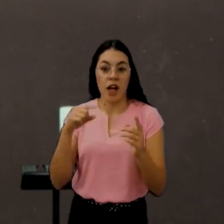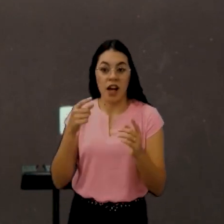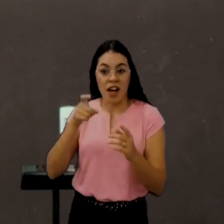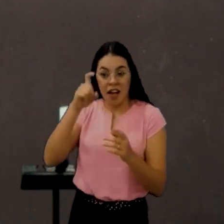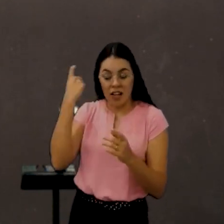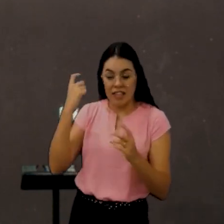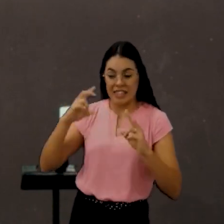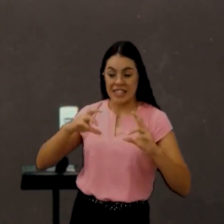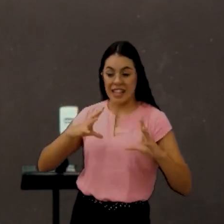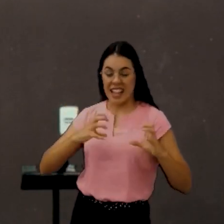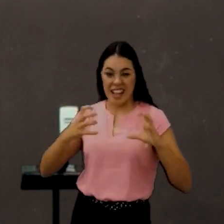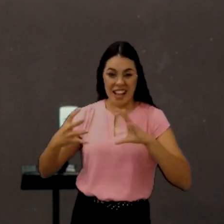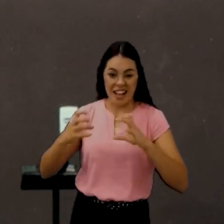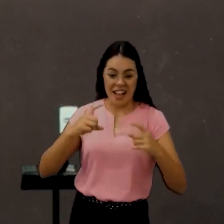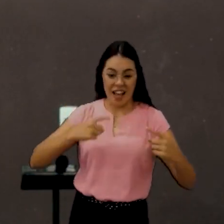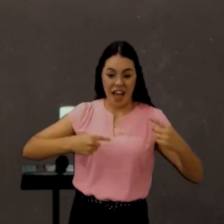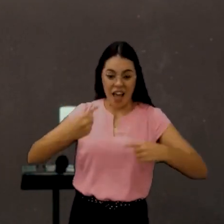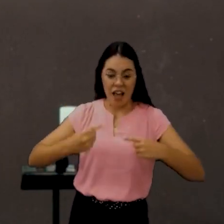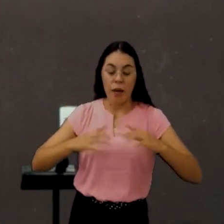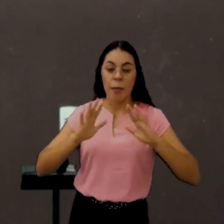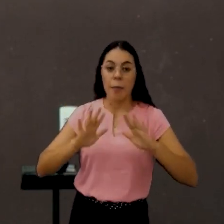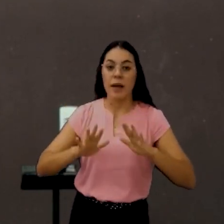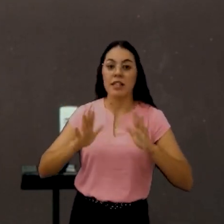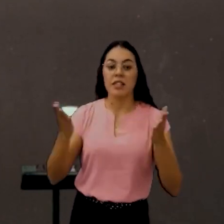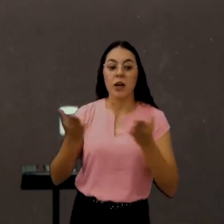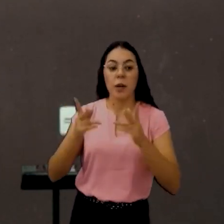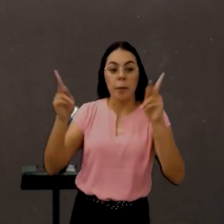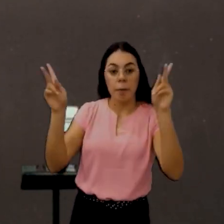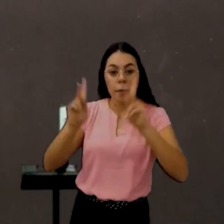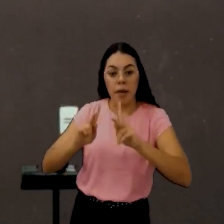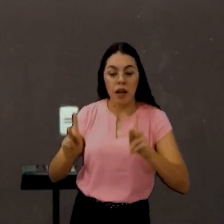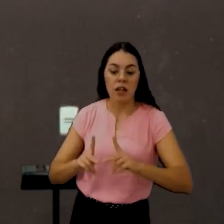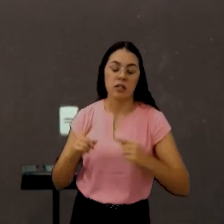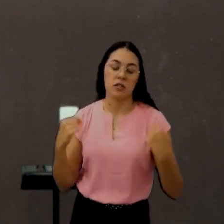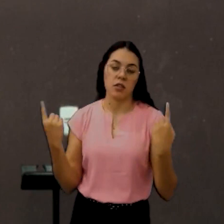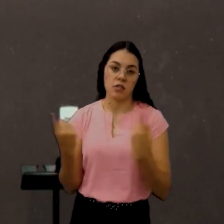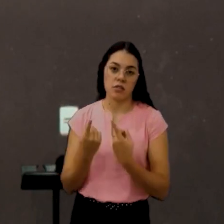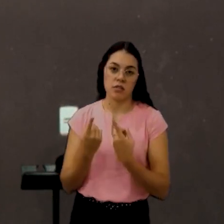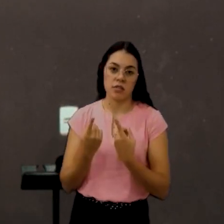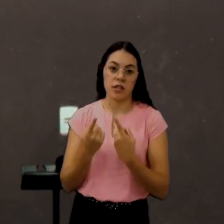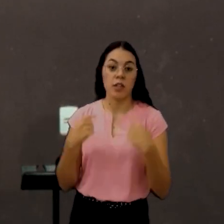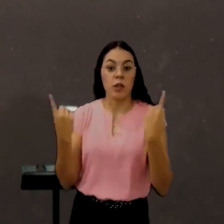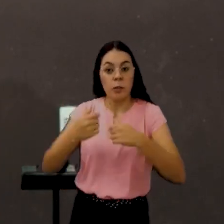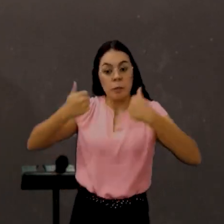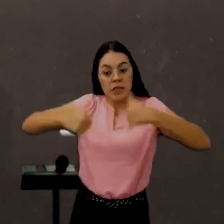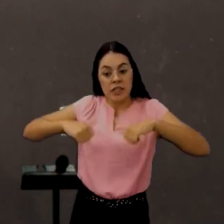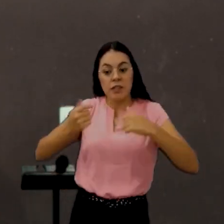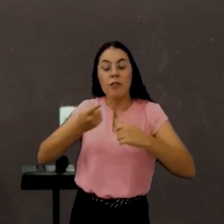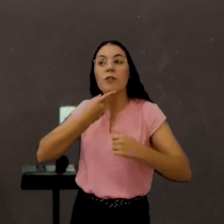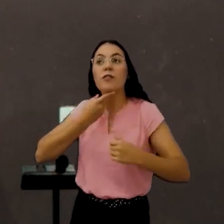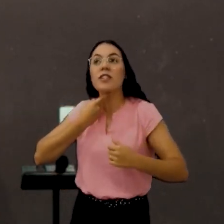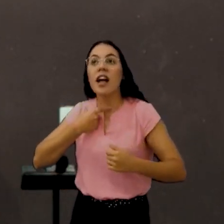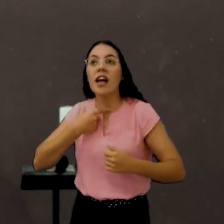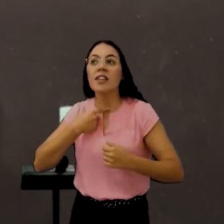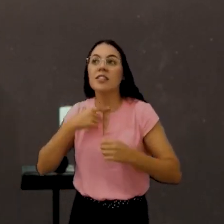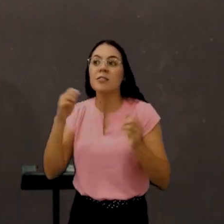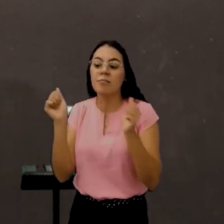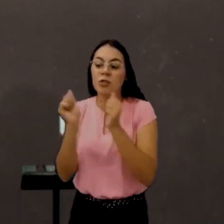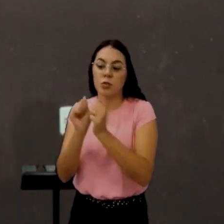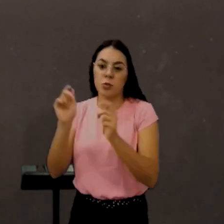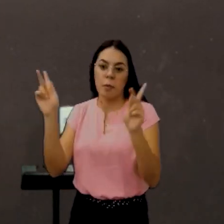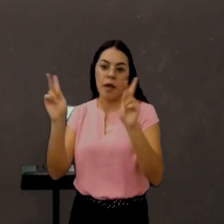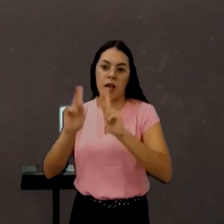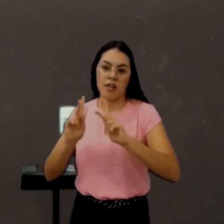com Deus, mas Ele quer ter paz conosco. E nós devemos desejar ter paz com Deus. E